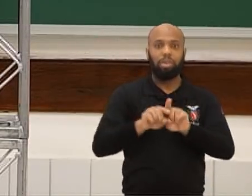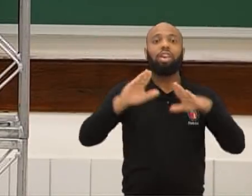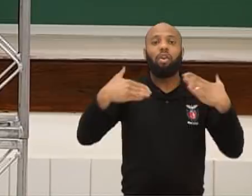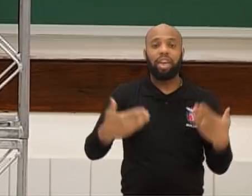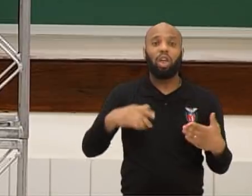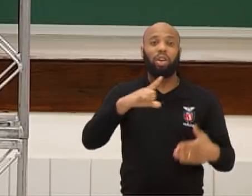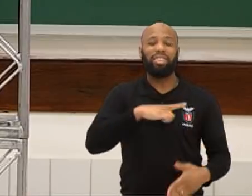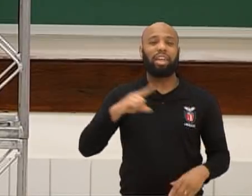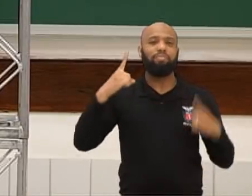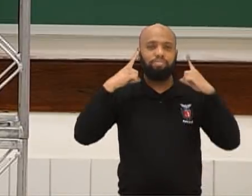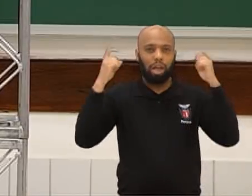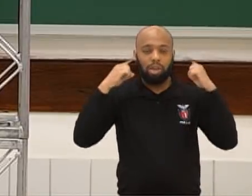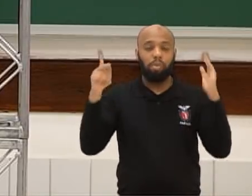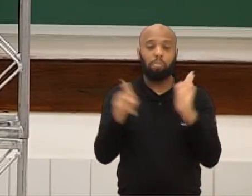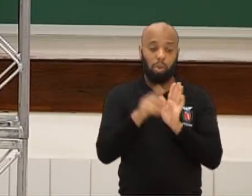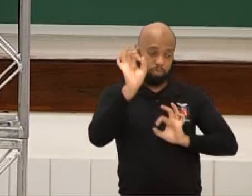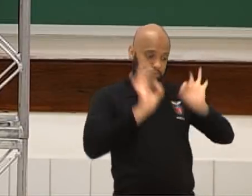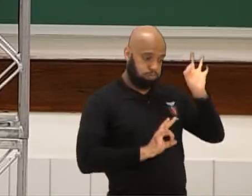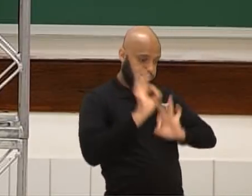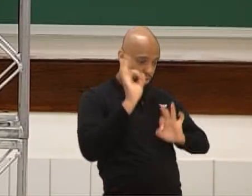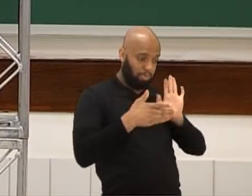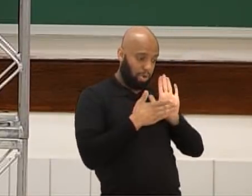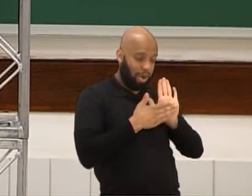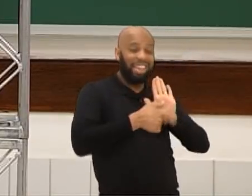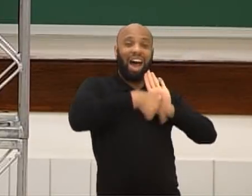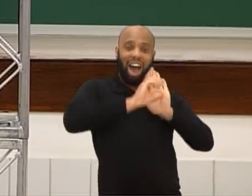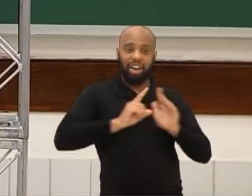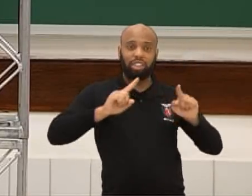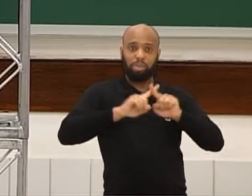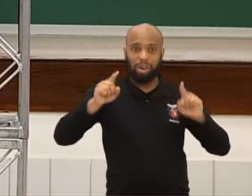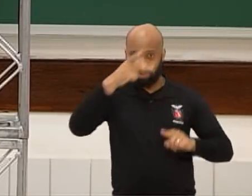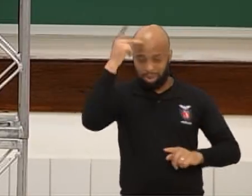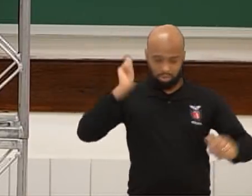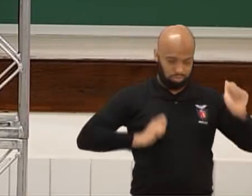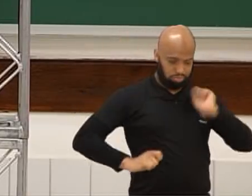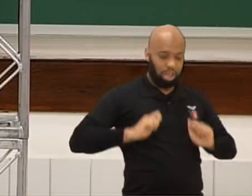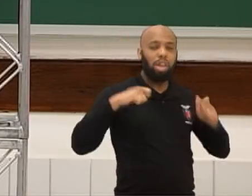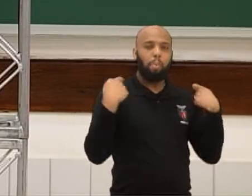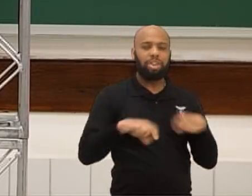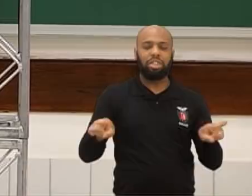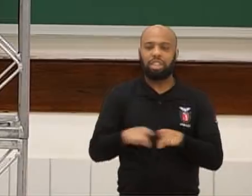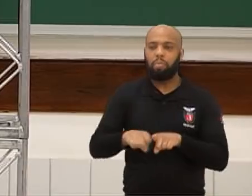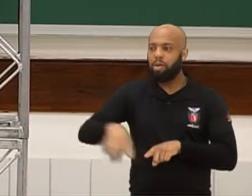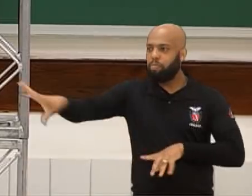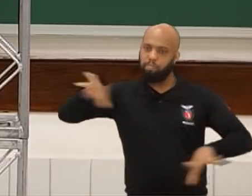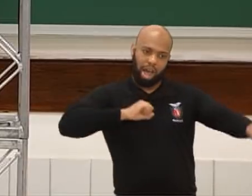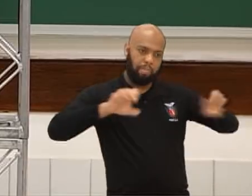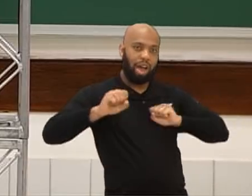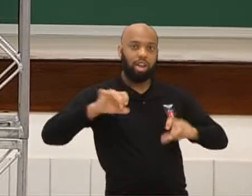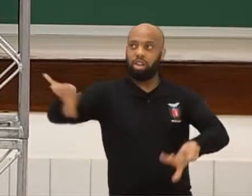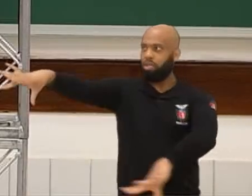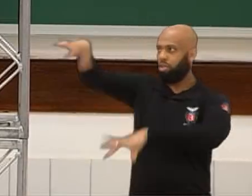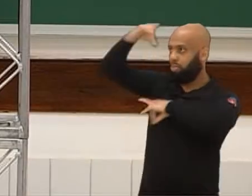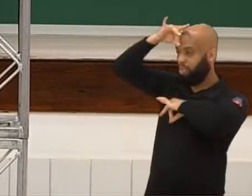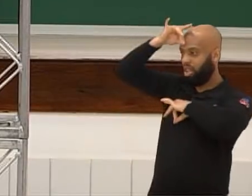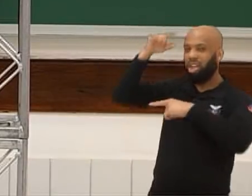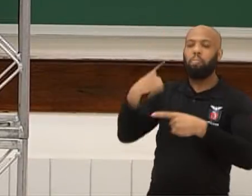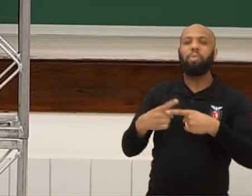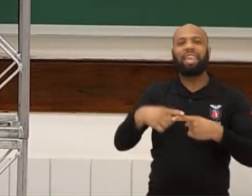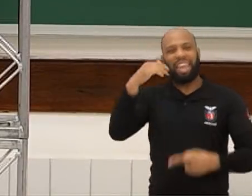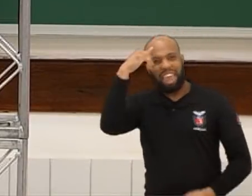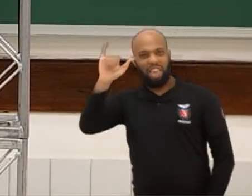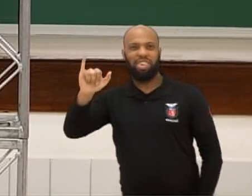Então, além da sonoplastia planejada, os artistas também precisam conseguir incorporar esses sons para que não fiquem como ruídos